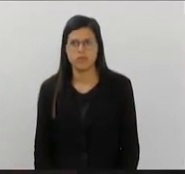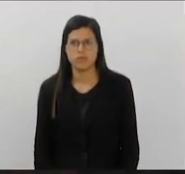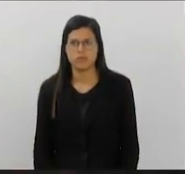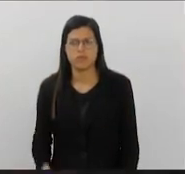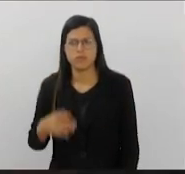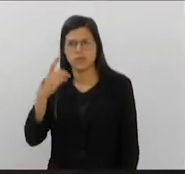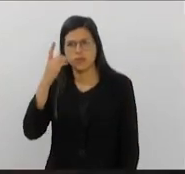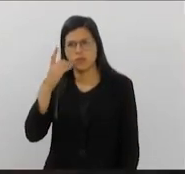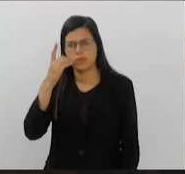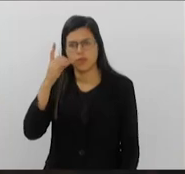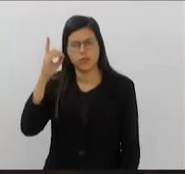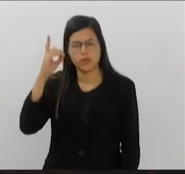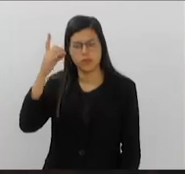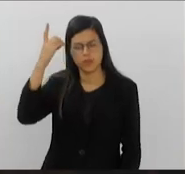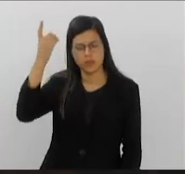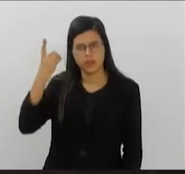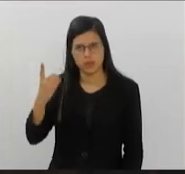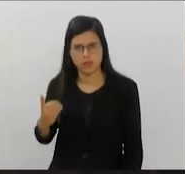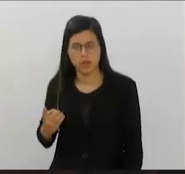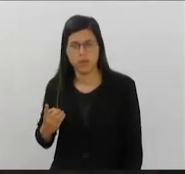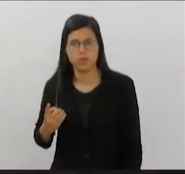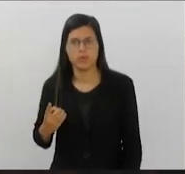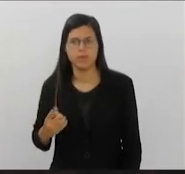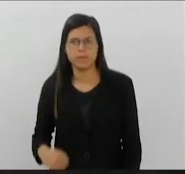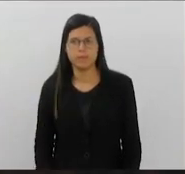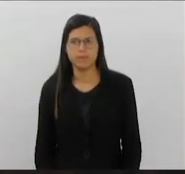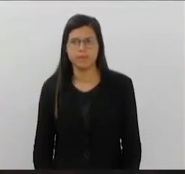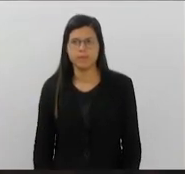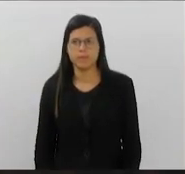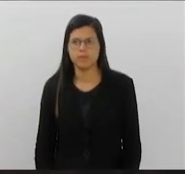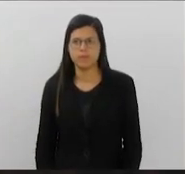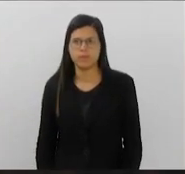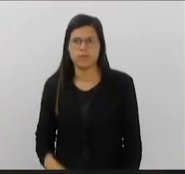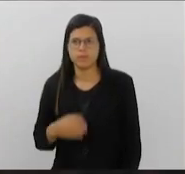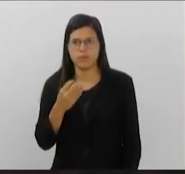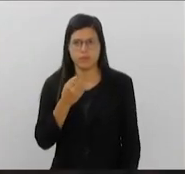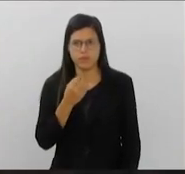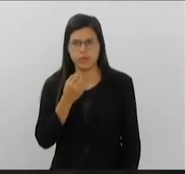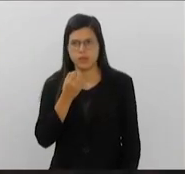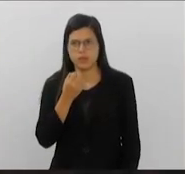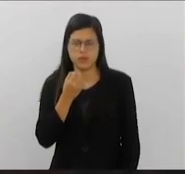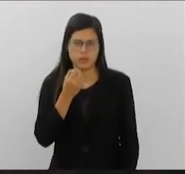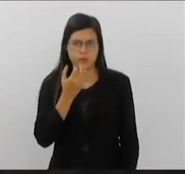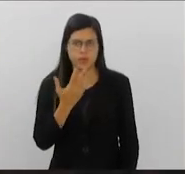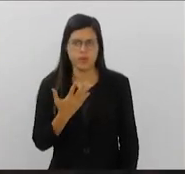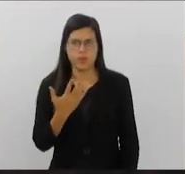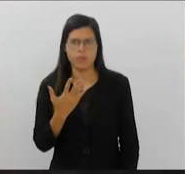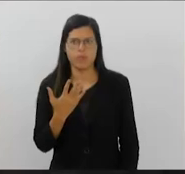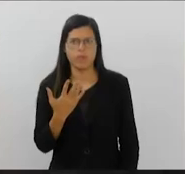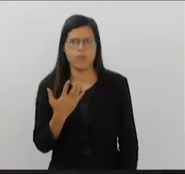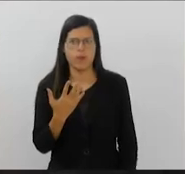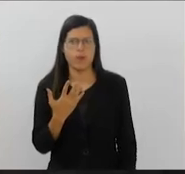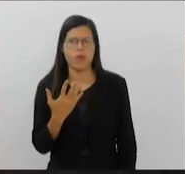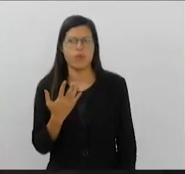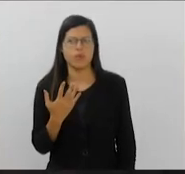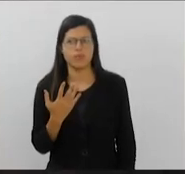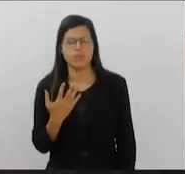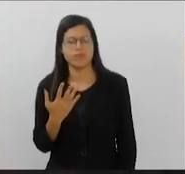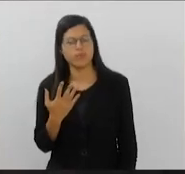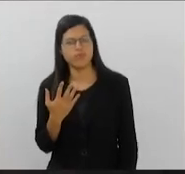Deputada Dani Balbi, é muito bom ouvir a senhora falando sobre